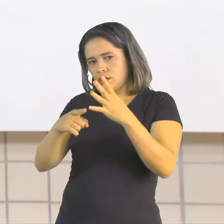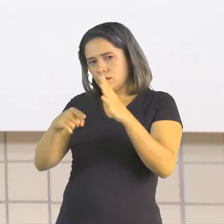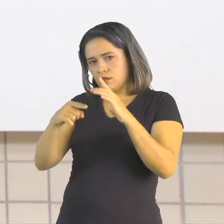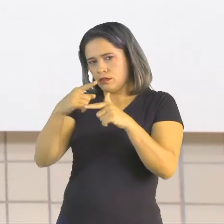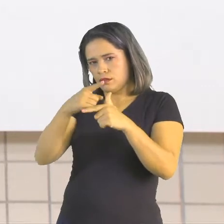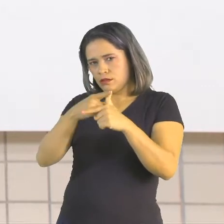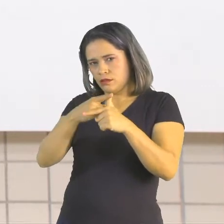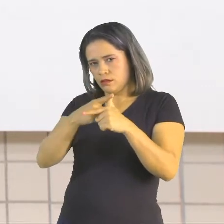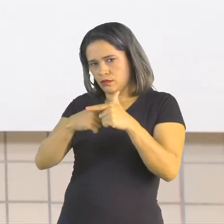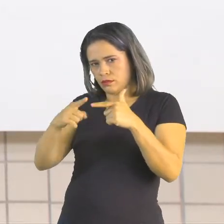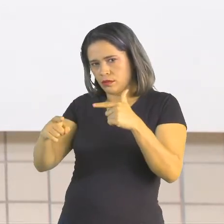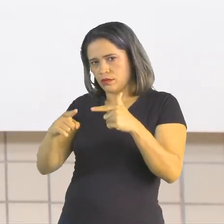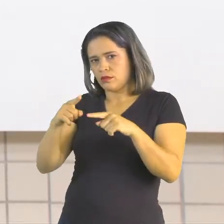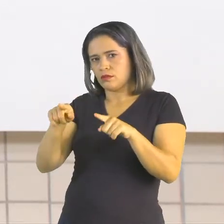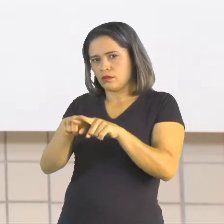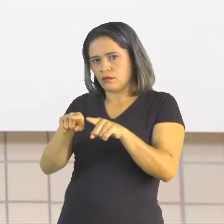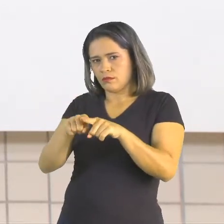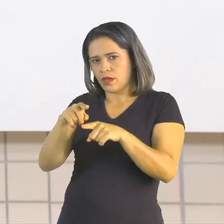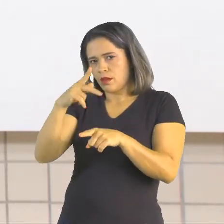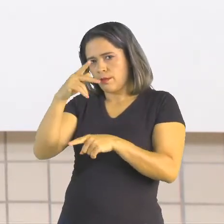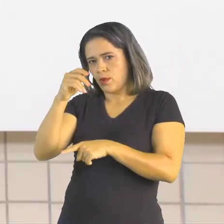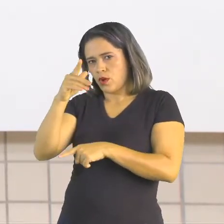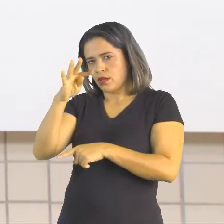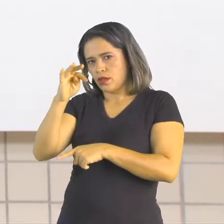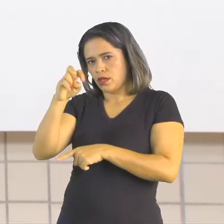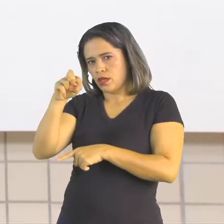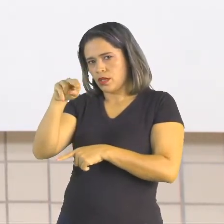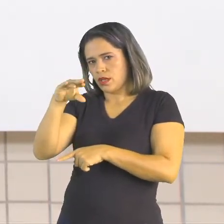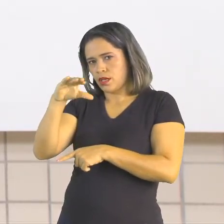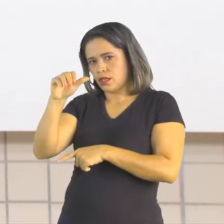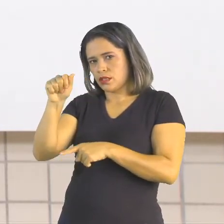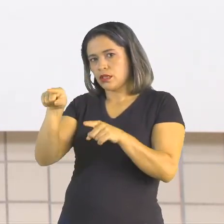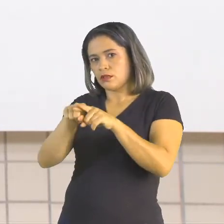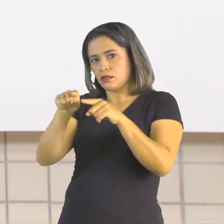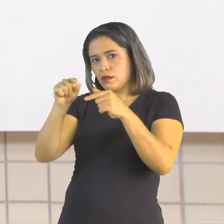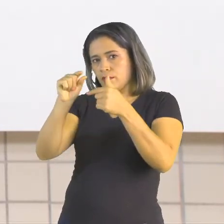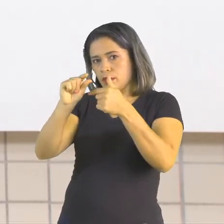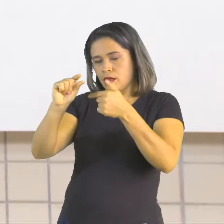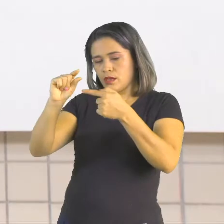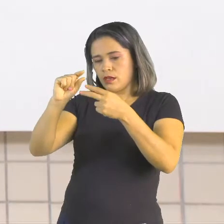quadrada. Então, é muito importante que você esteja dominando as